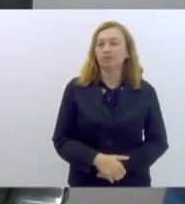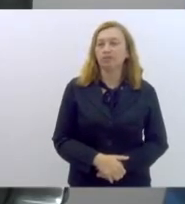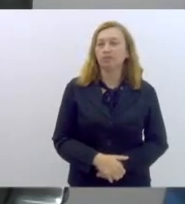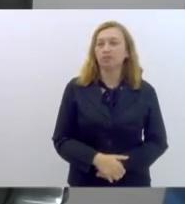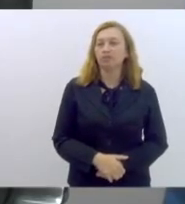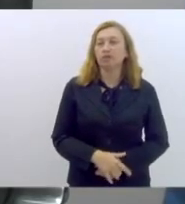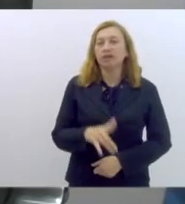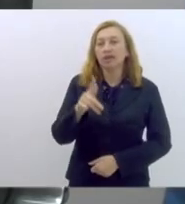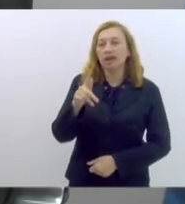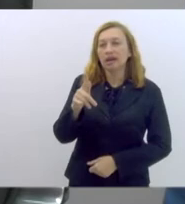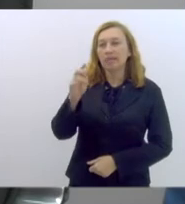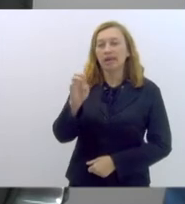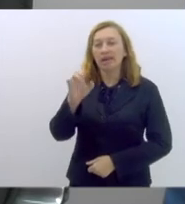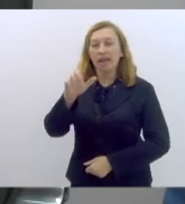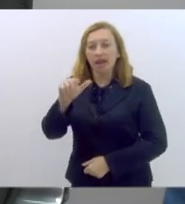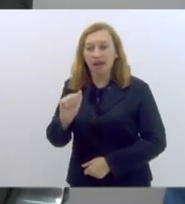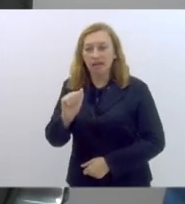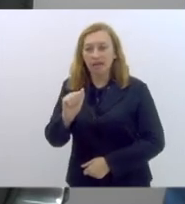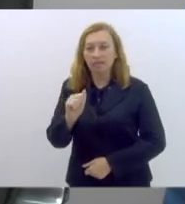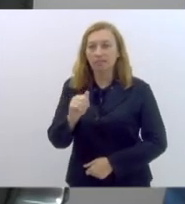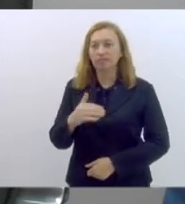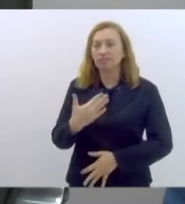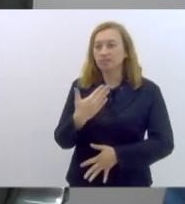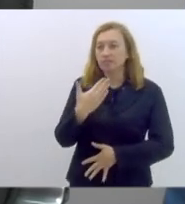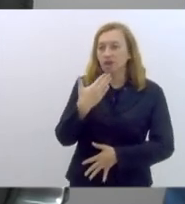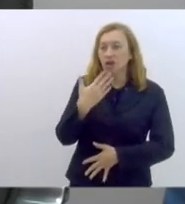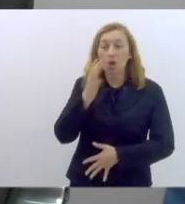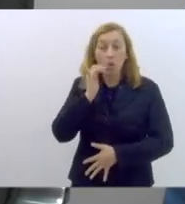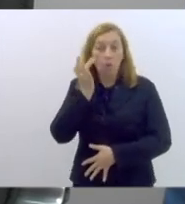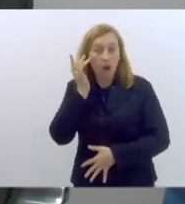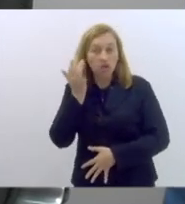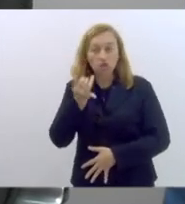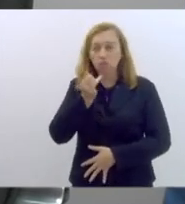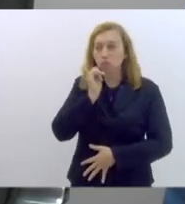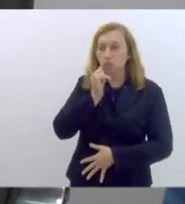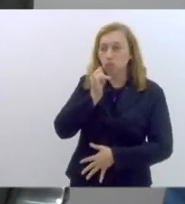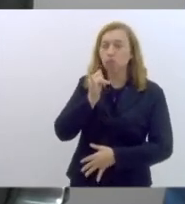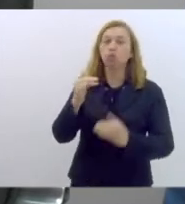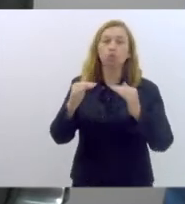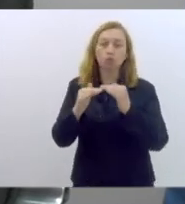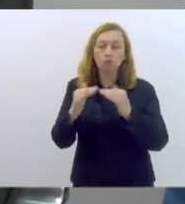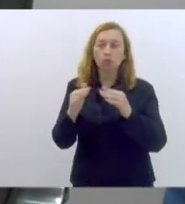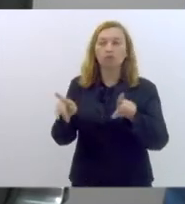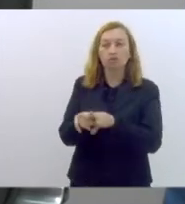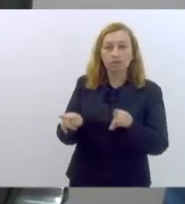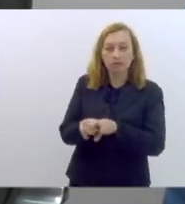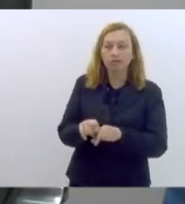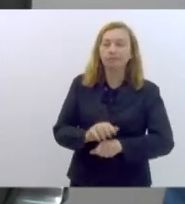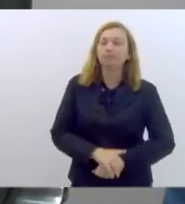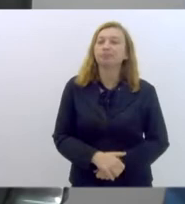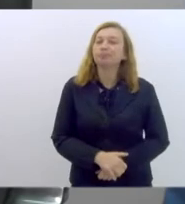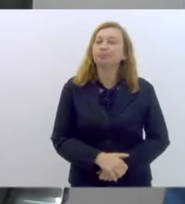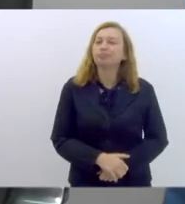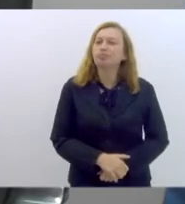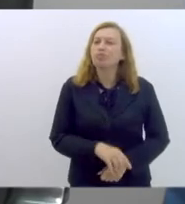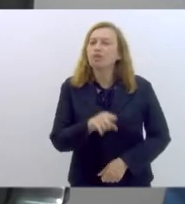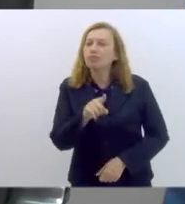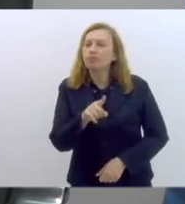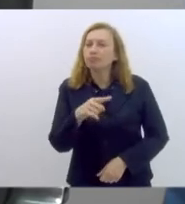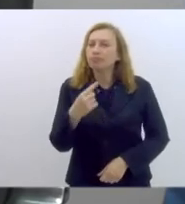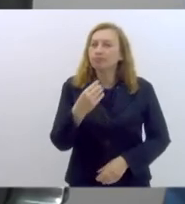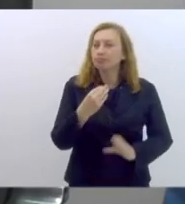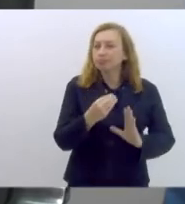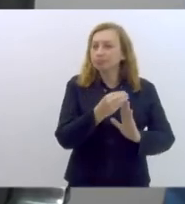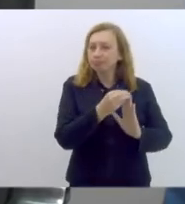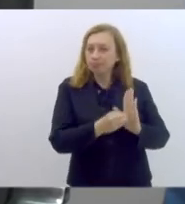o Gabriela, por favor, eu acho que o nosso relator concorda com isso. Nós vamos oficiar